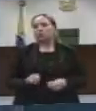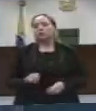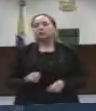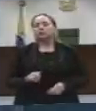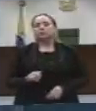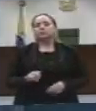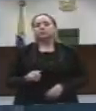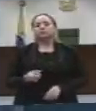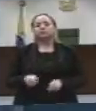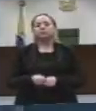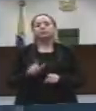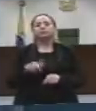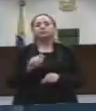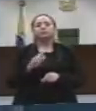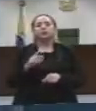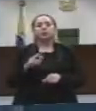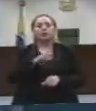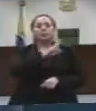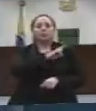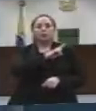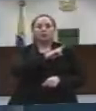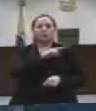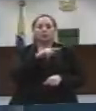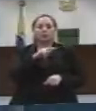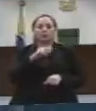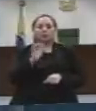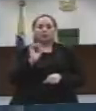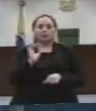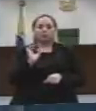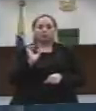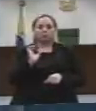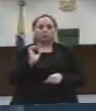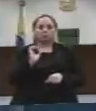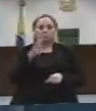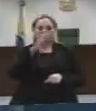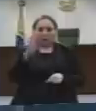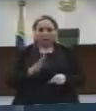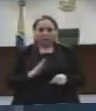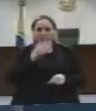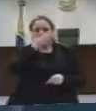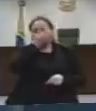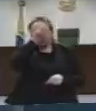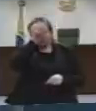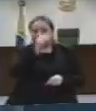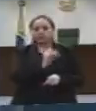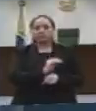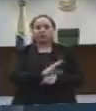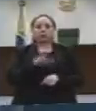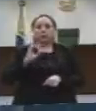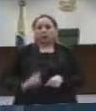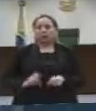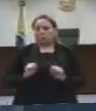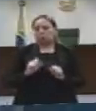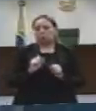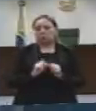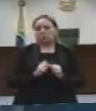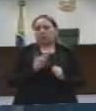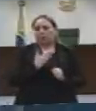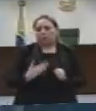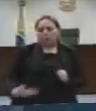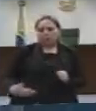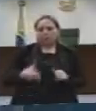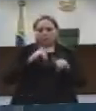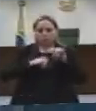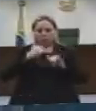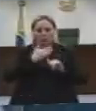estado resguardar esse direito e aí está o interessante e ela pode fazer fazer isso público ou privado precisamos deixar bem